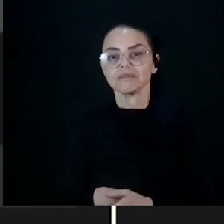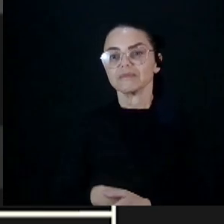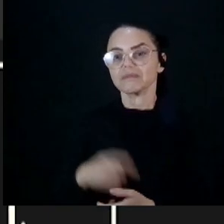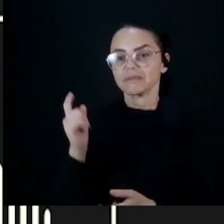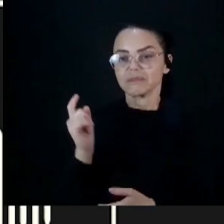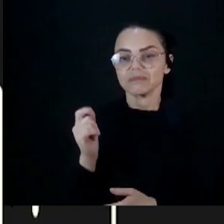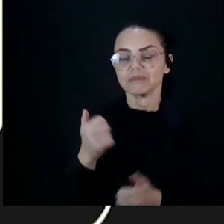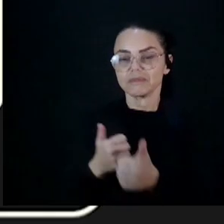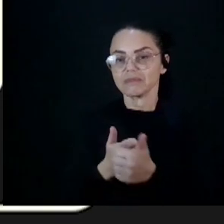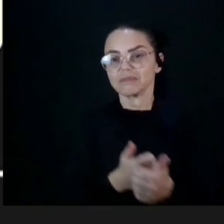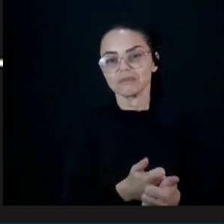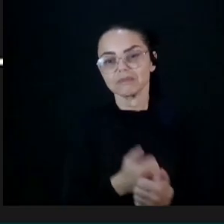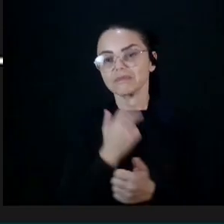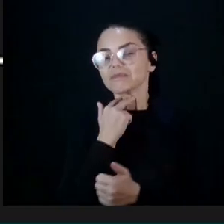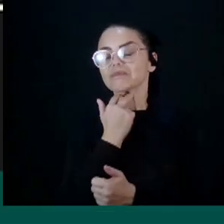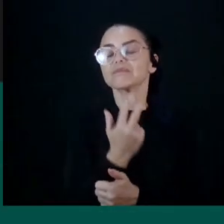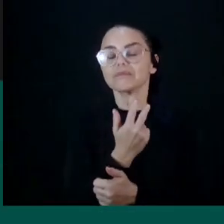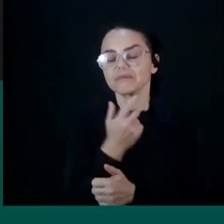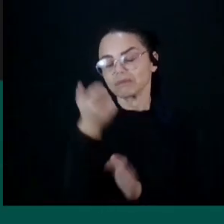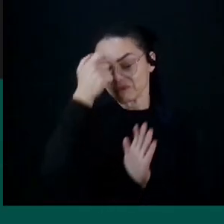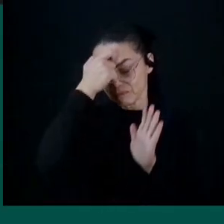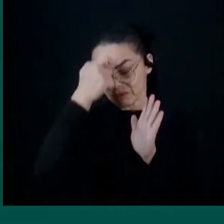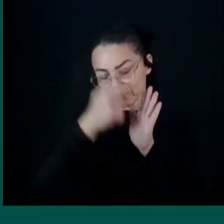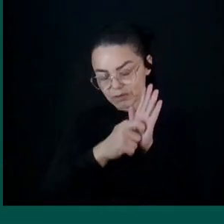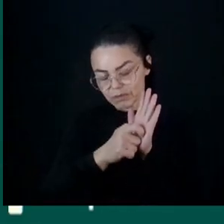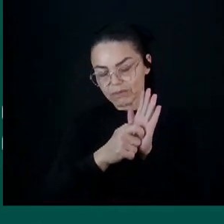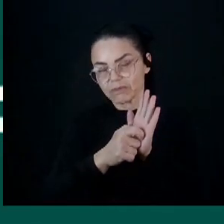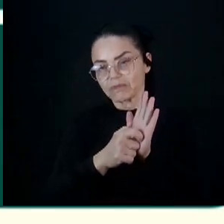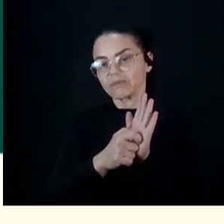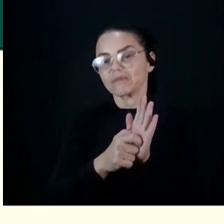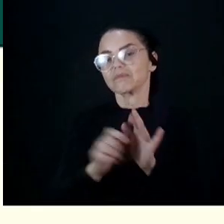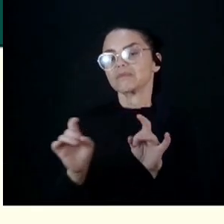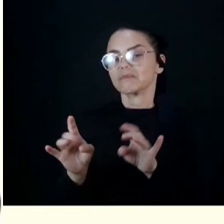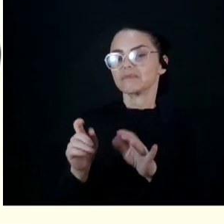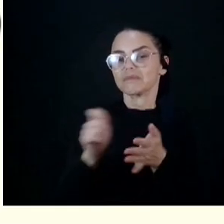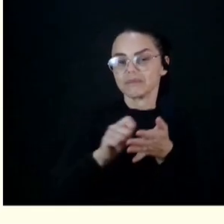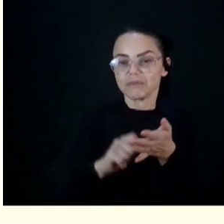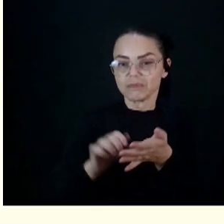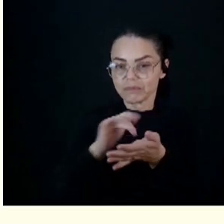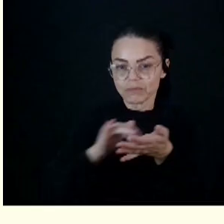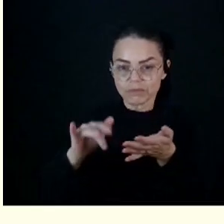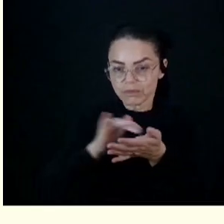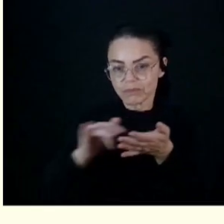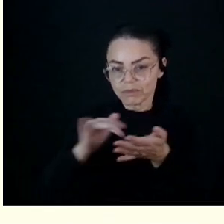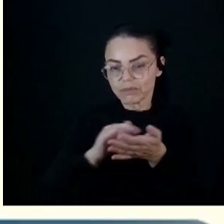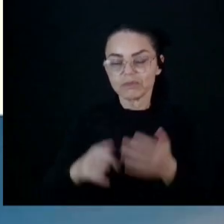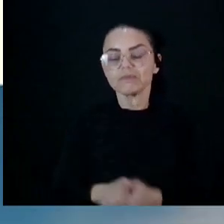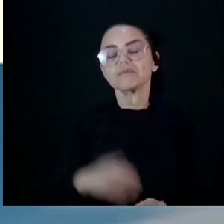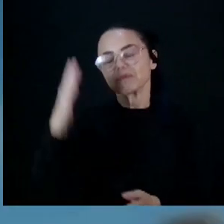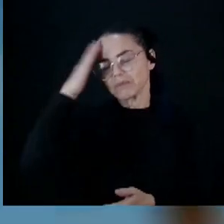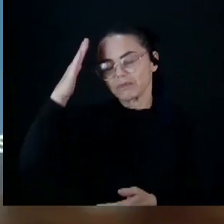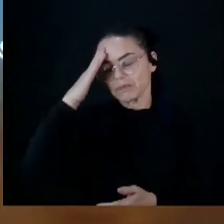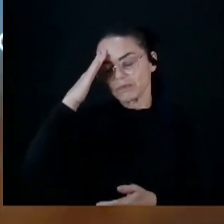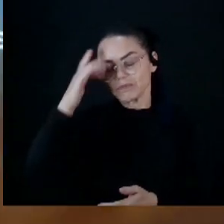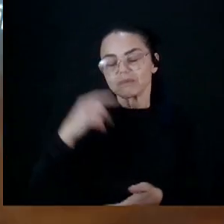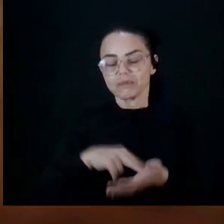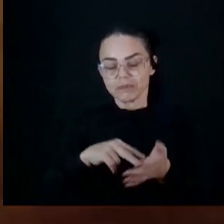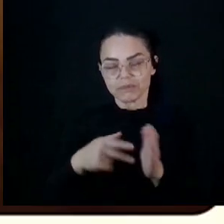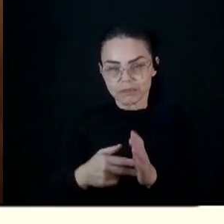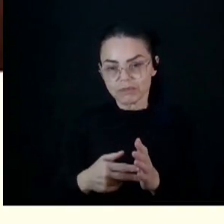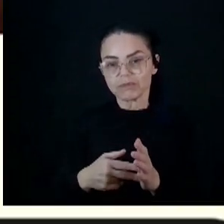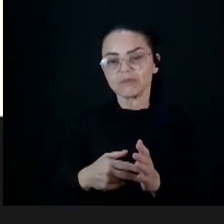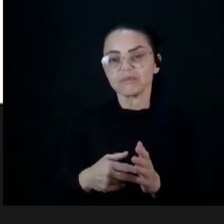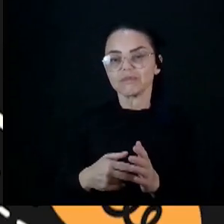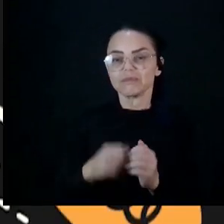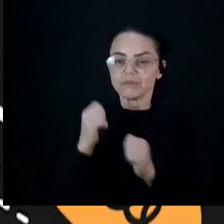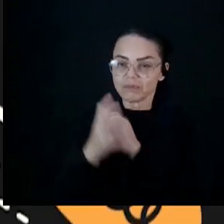de voz com inteligência artificial que não apenas transcreve o que você fala, mas entende o que você quis dizer. Você pode falar de